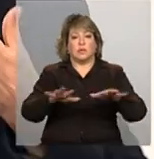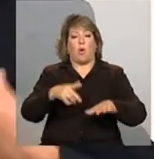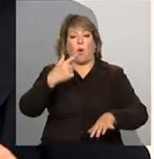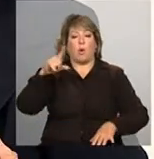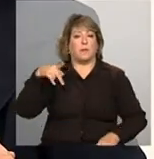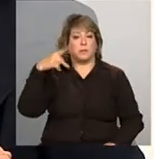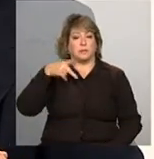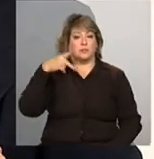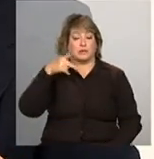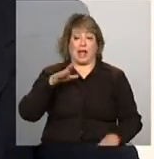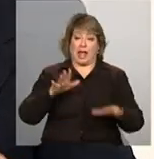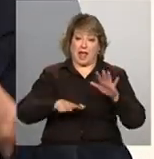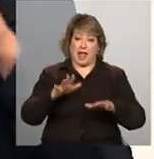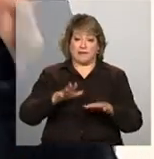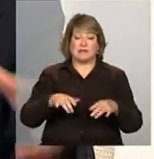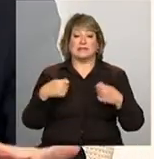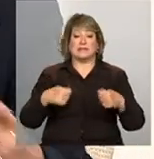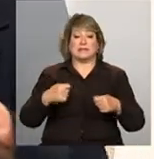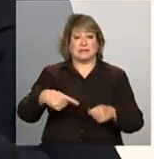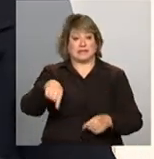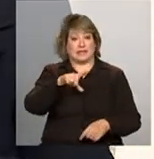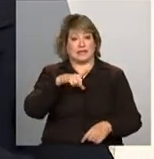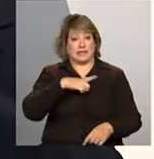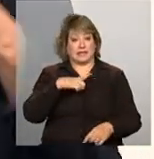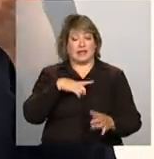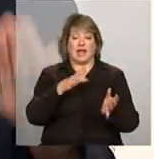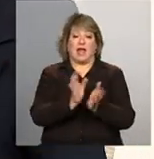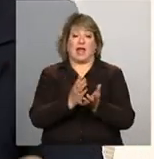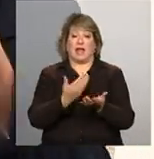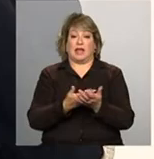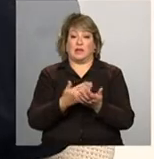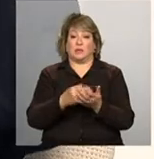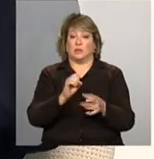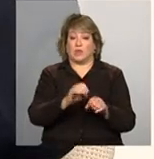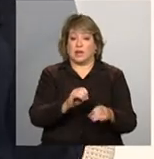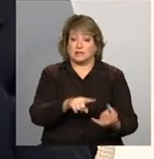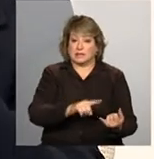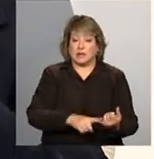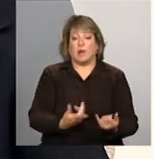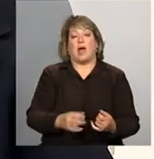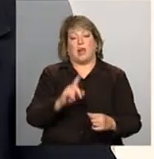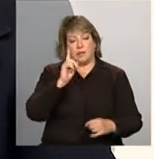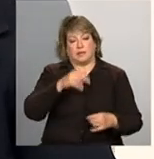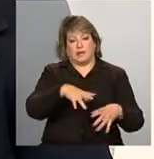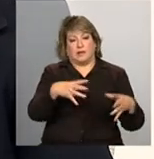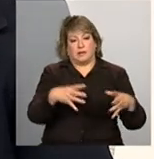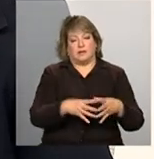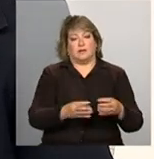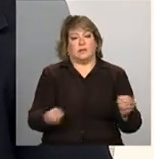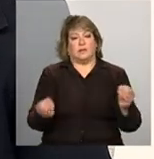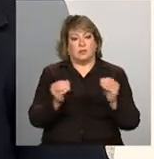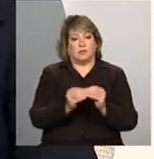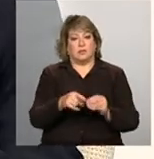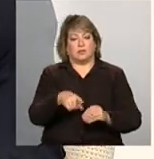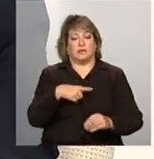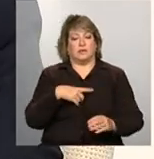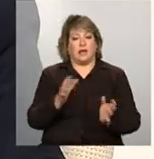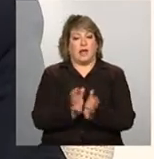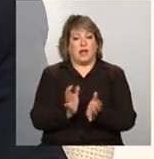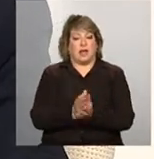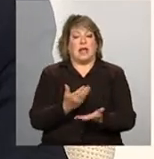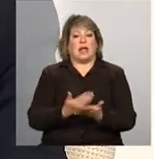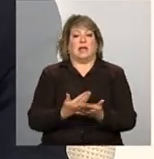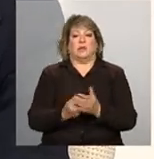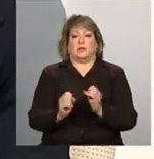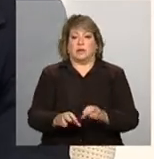Às vezes, as necessidades que eles têm são na área da educação, então ele é encaminhado, né, para complementação na área de educação,